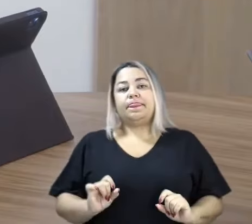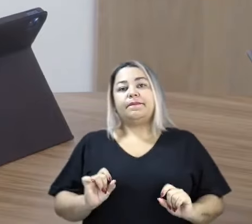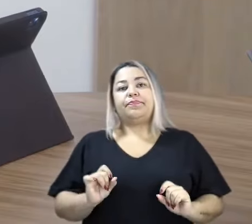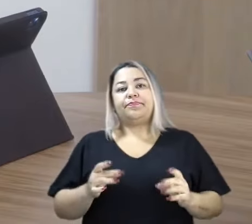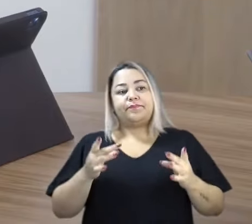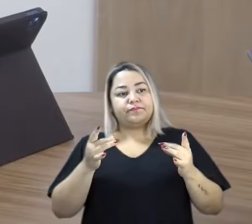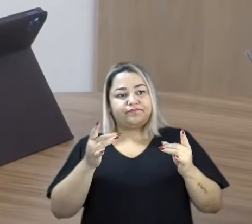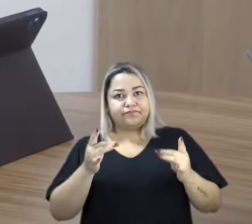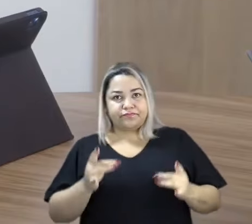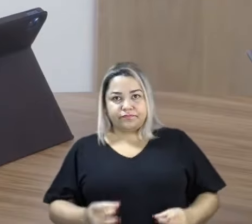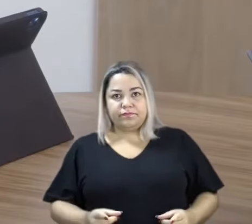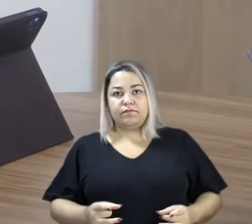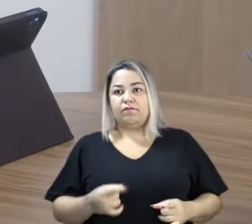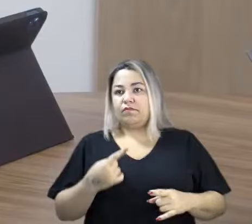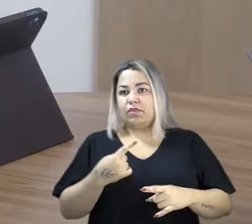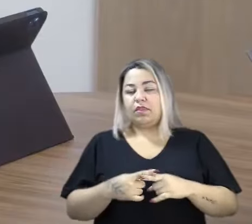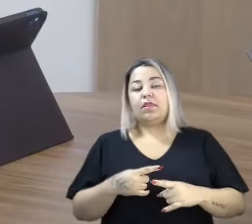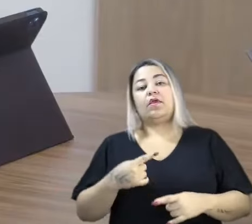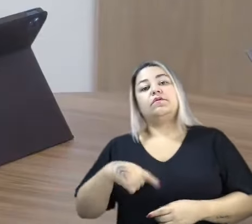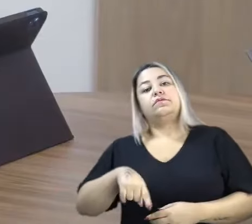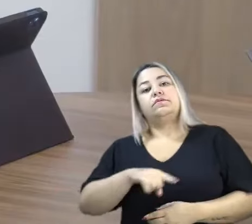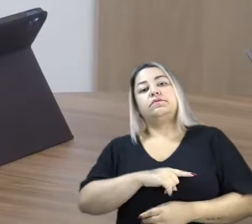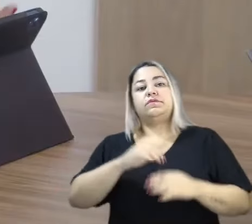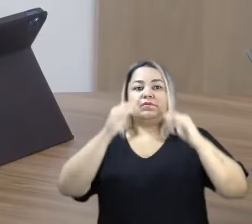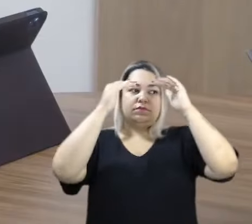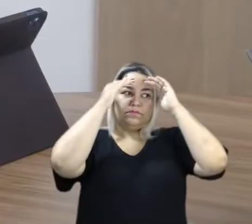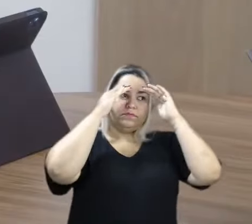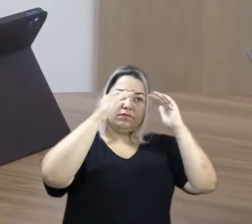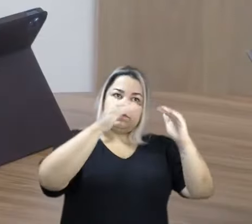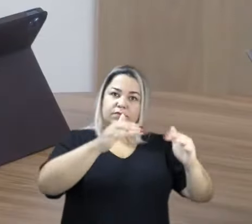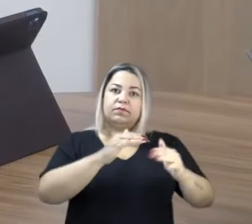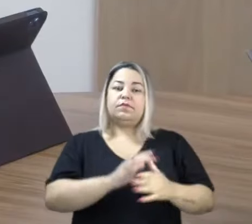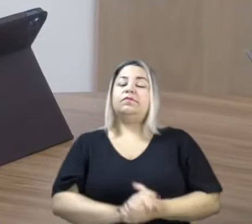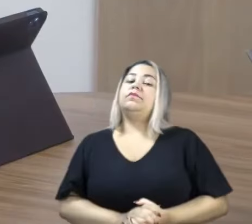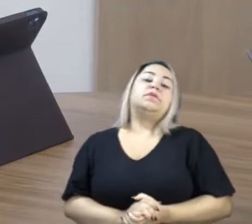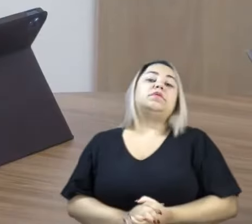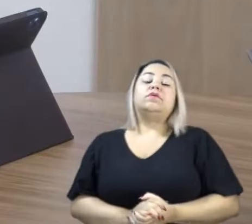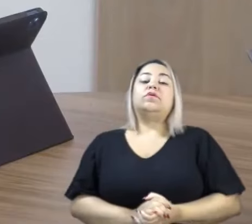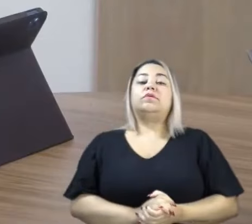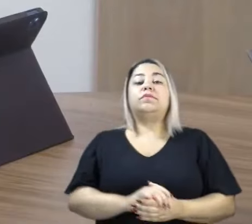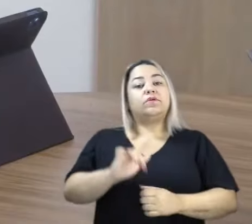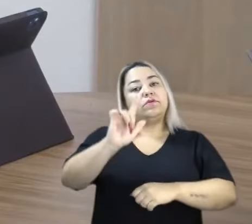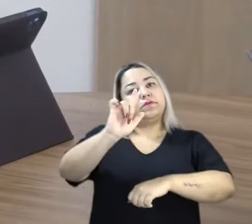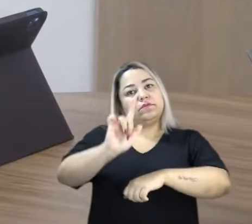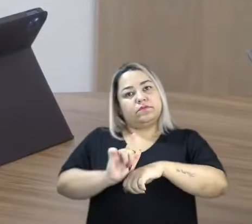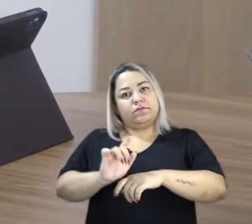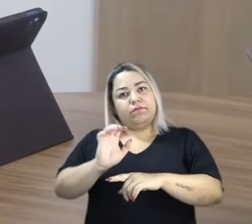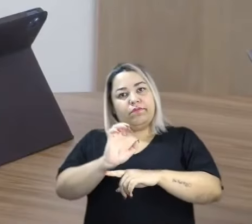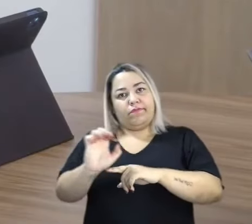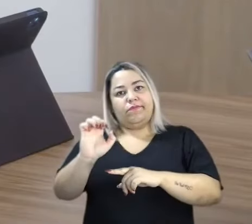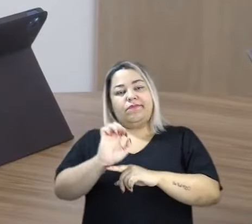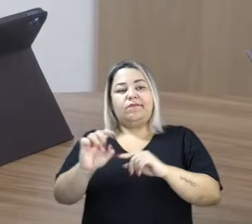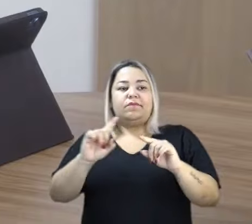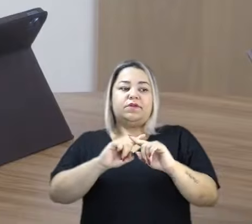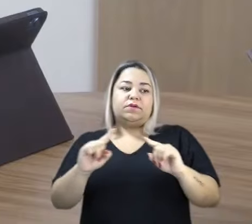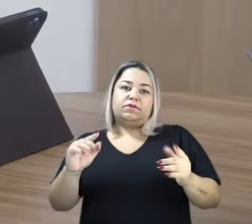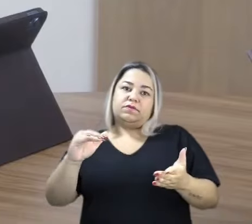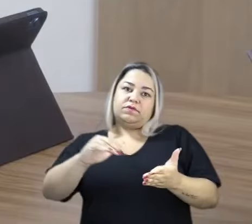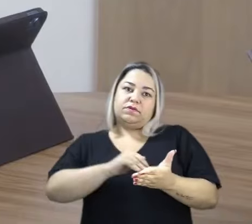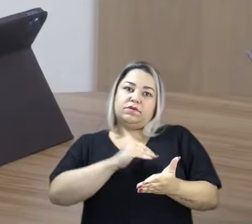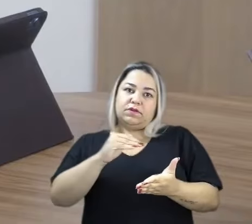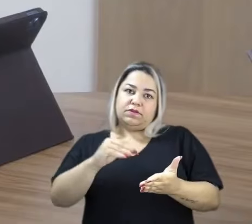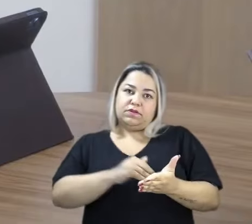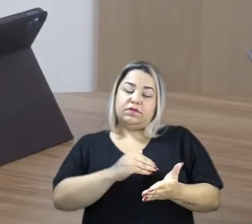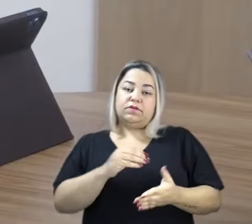municipalistas, né? Porque a gente vai ali respeitando os entes federativos, dialogando com os gestores estaduais, mas a Secretaria